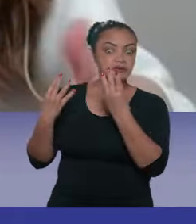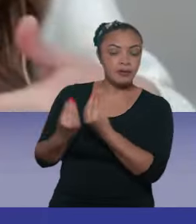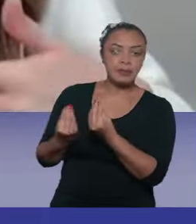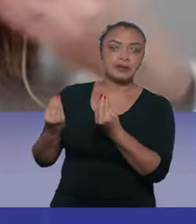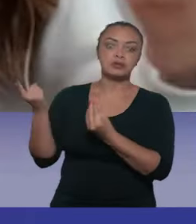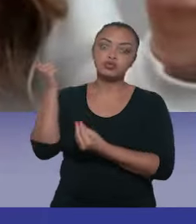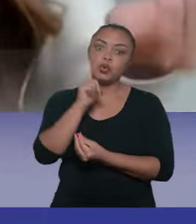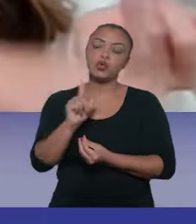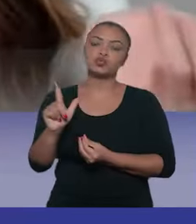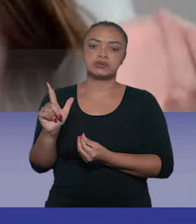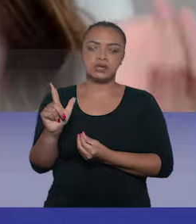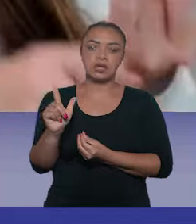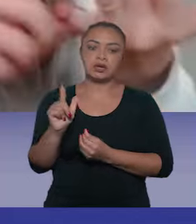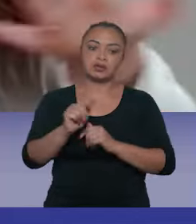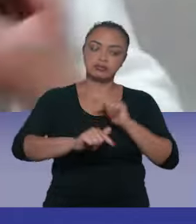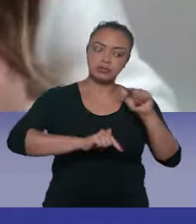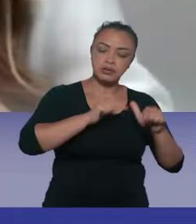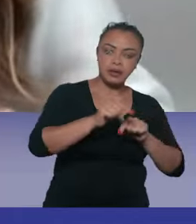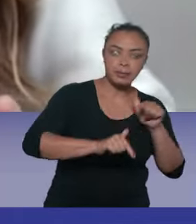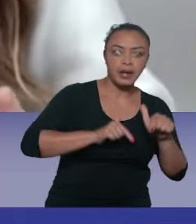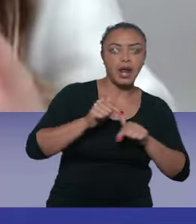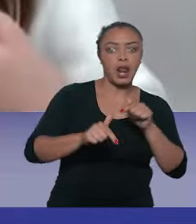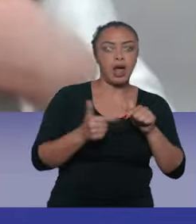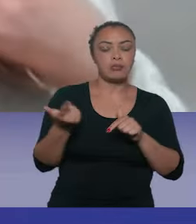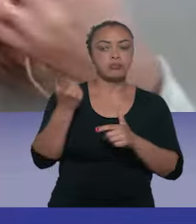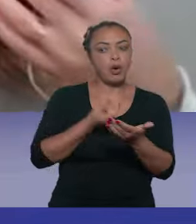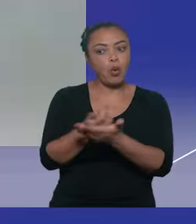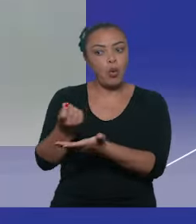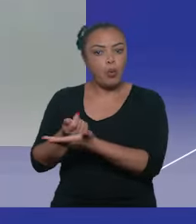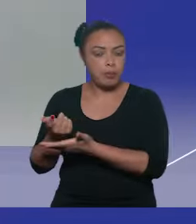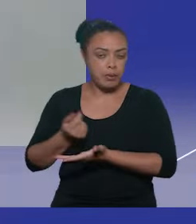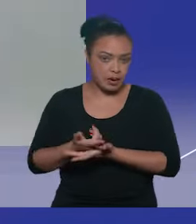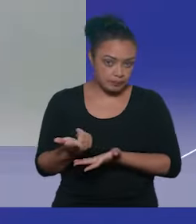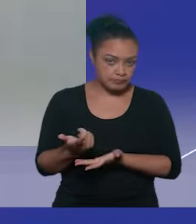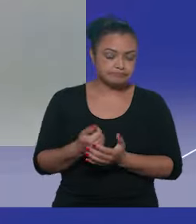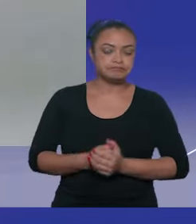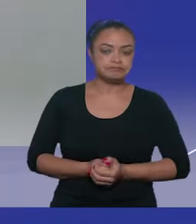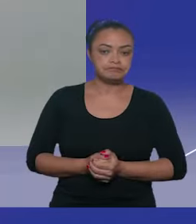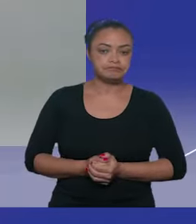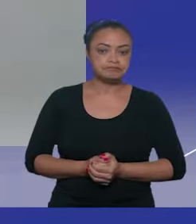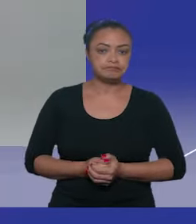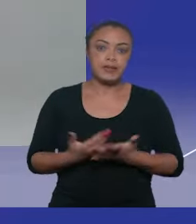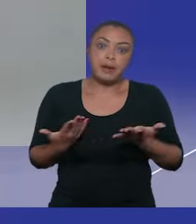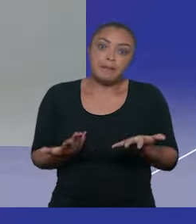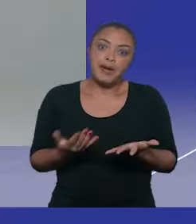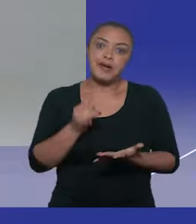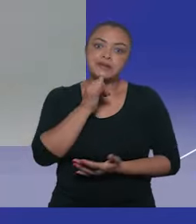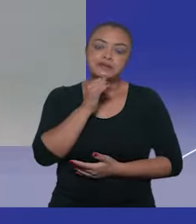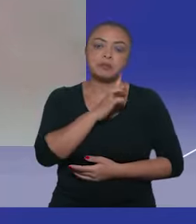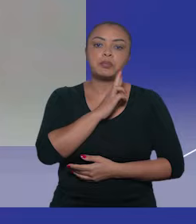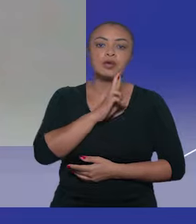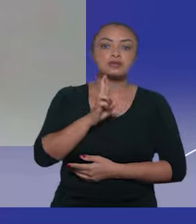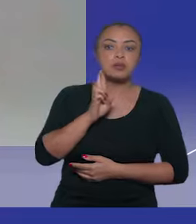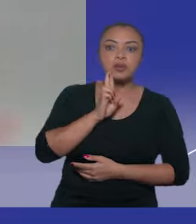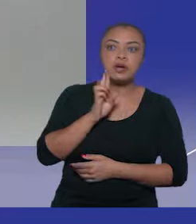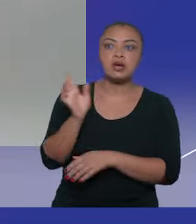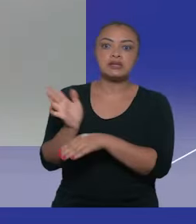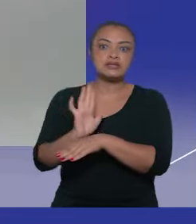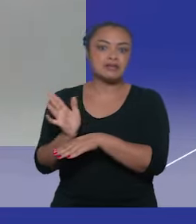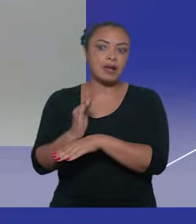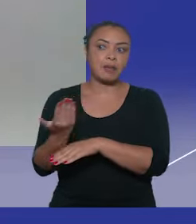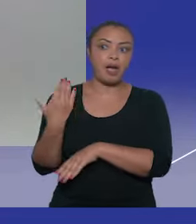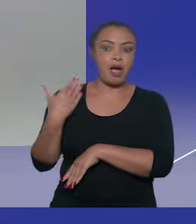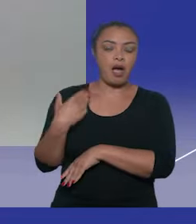continuaram conseguindo empregar e consumir. Como não dava para consumir serviços, né? Não dava para ir no restaurante, no